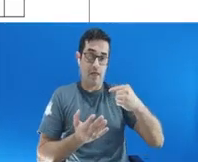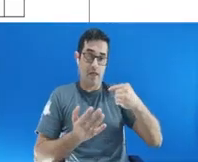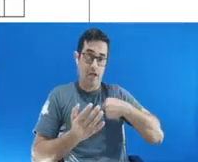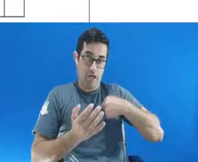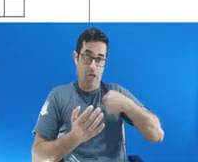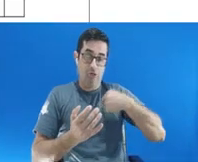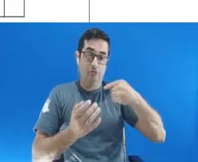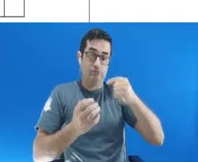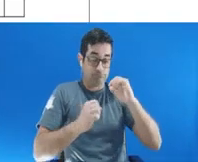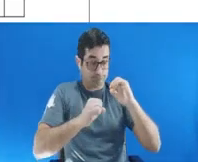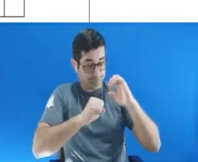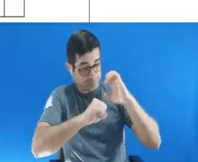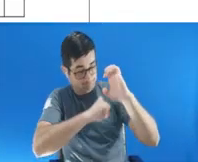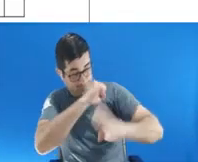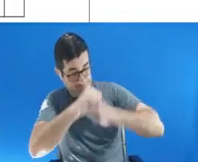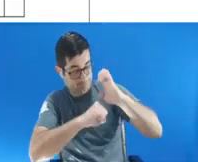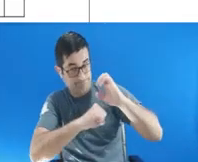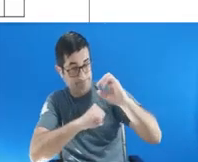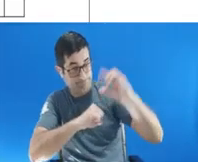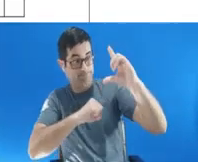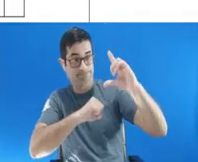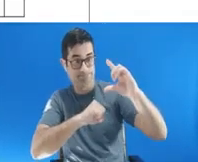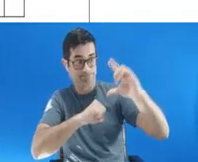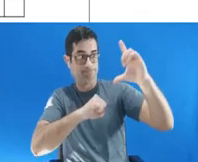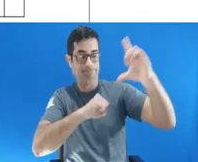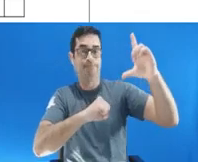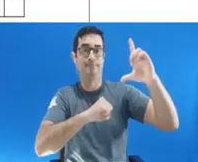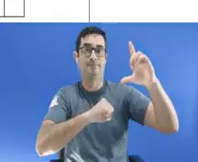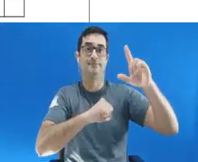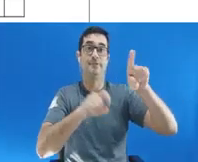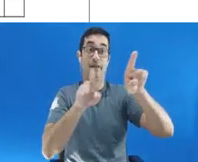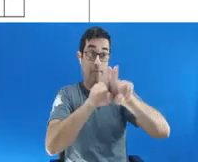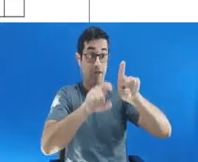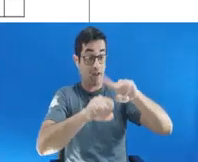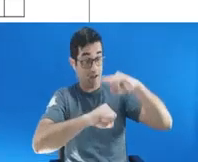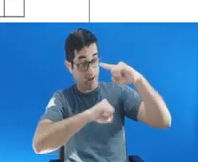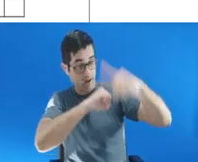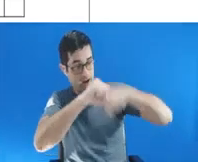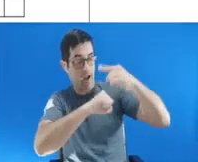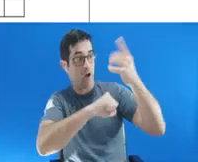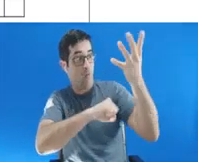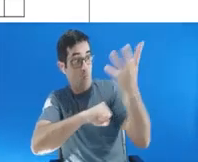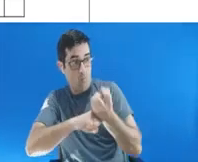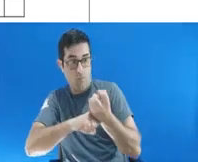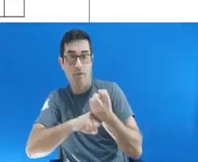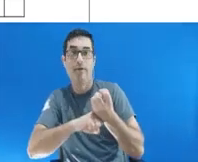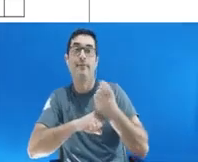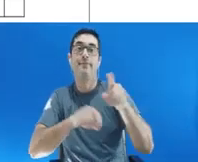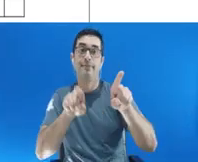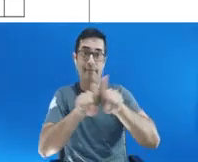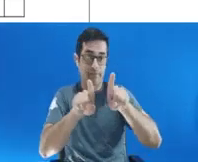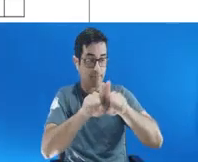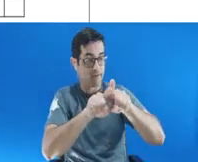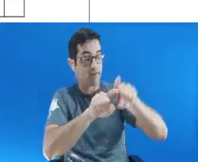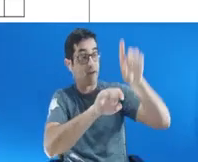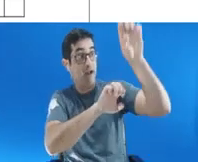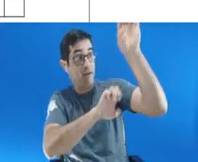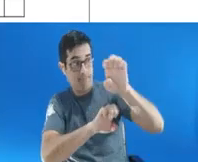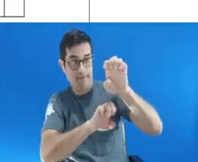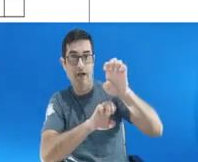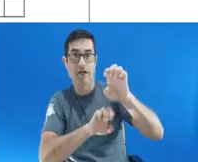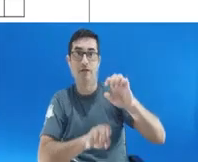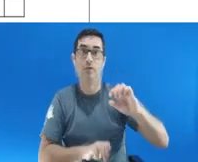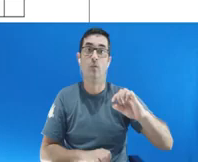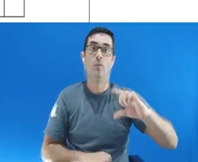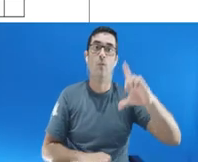nuclear quanto a blindagem. Então, é muito difícil eu olhar e fazer uma analogia como a